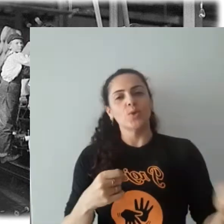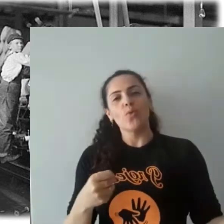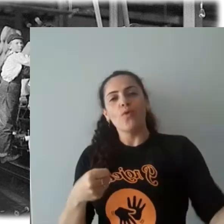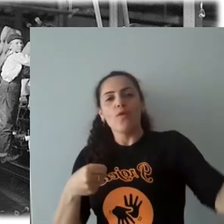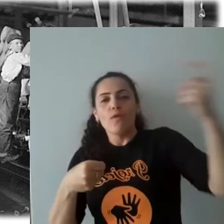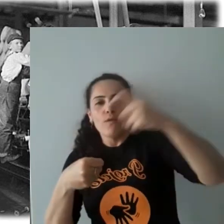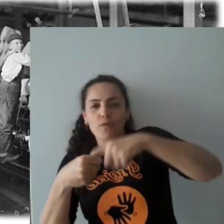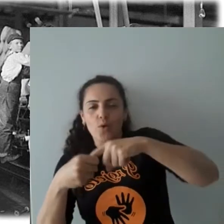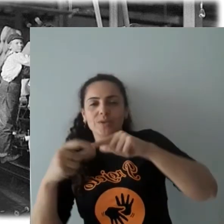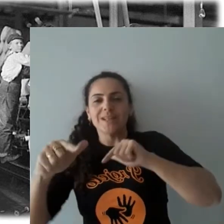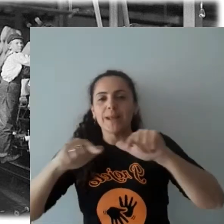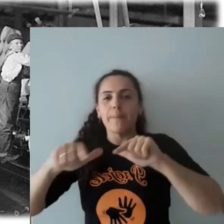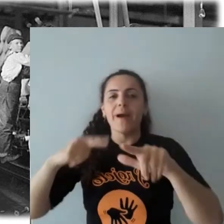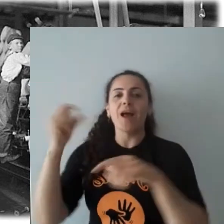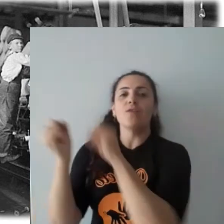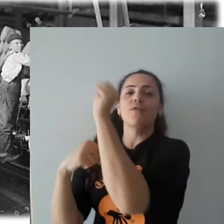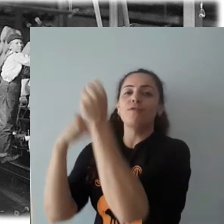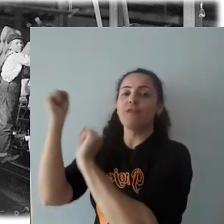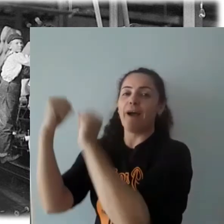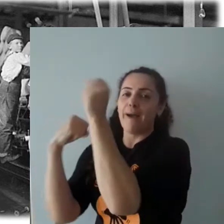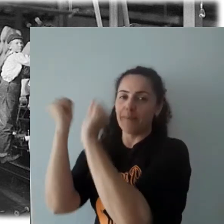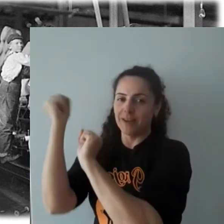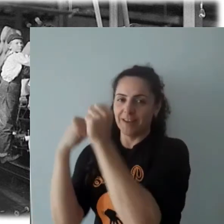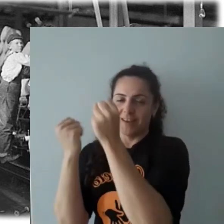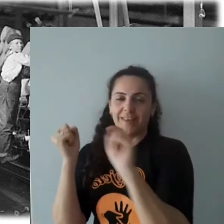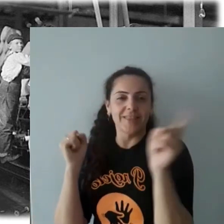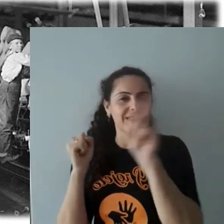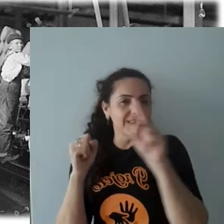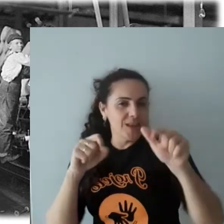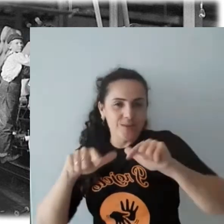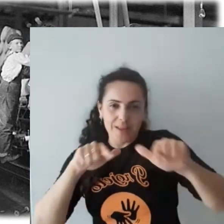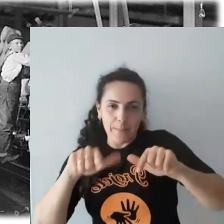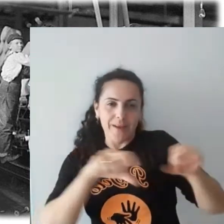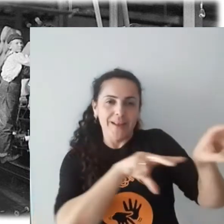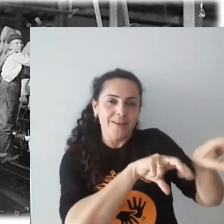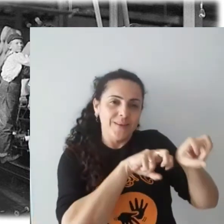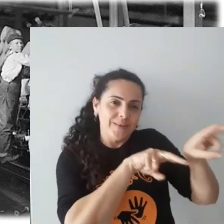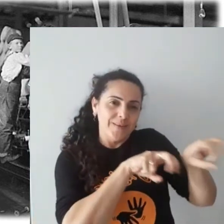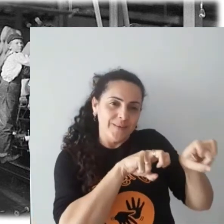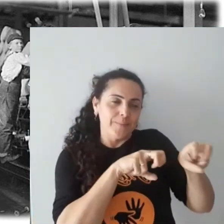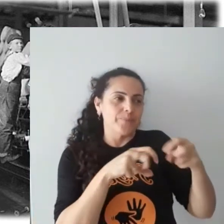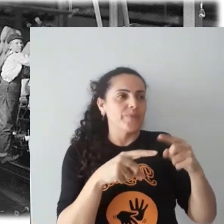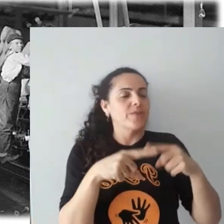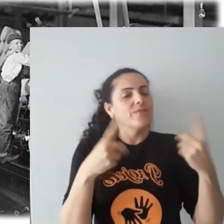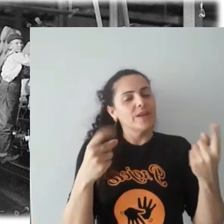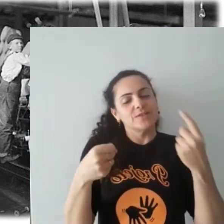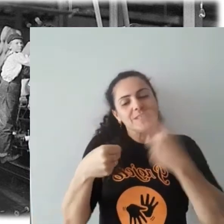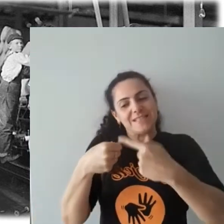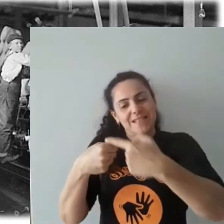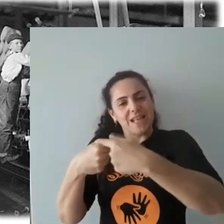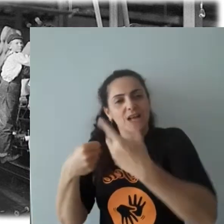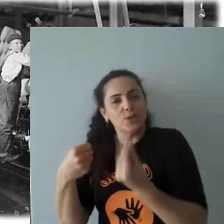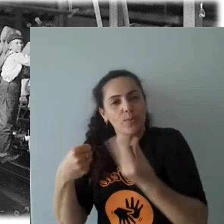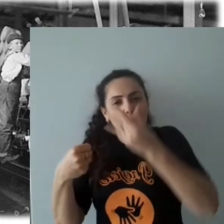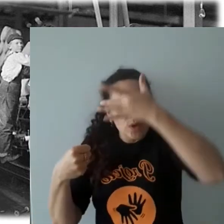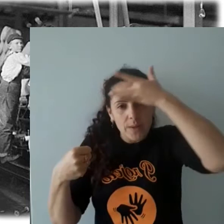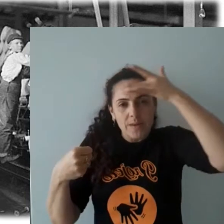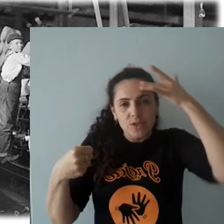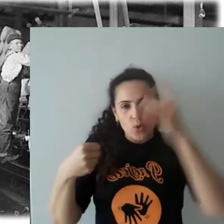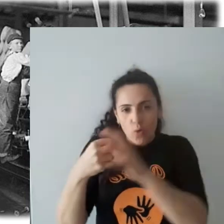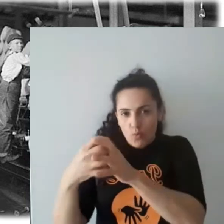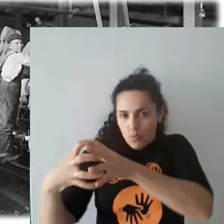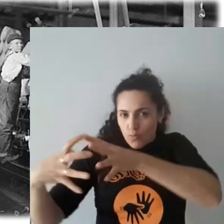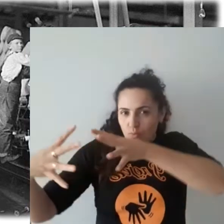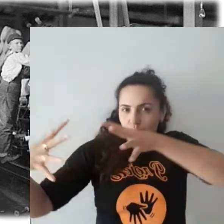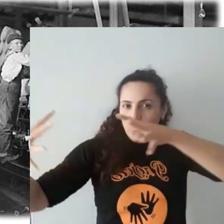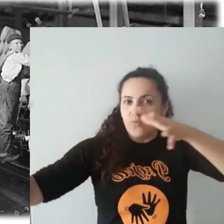que a população cresça de forma mais acelerada. E a gente tem, então, mais necessidade ainda